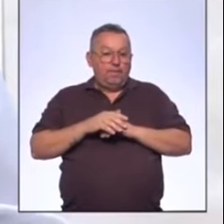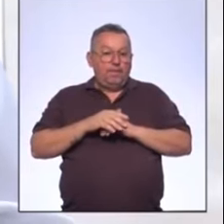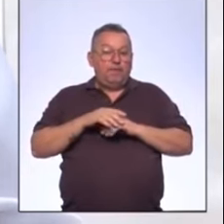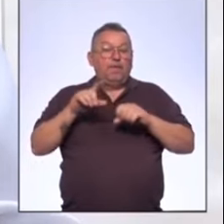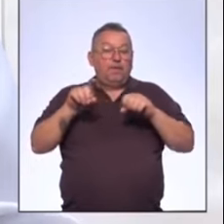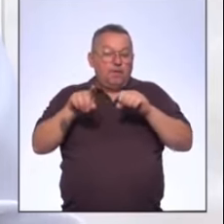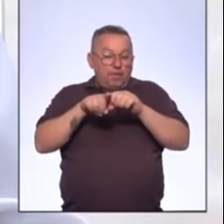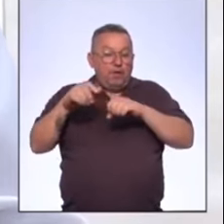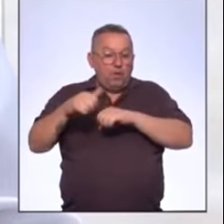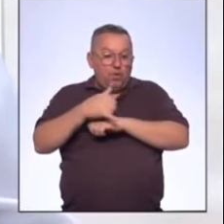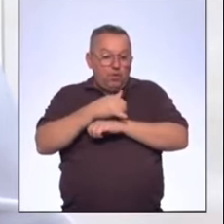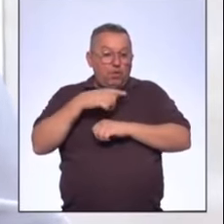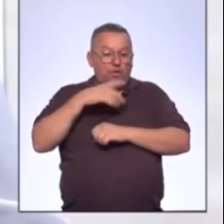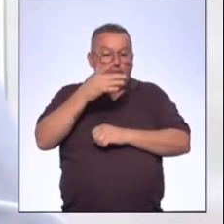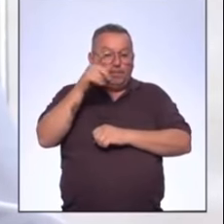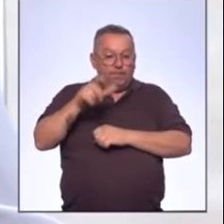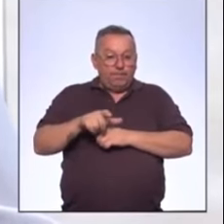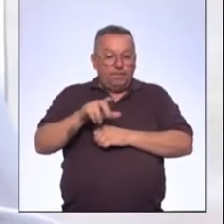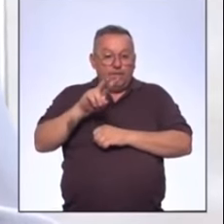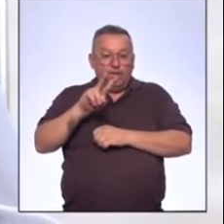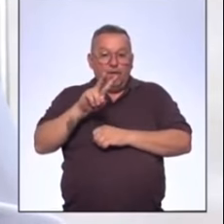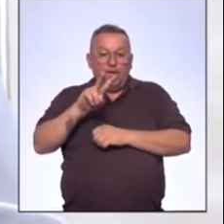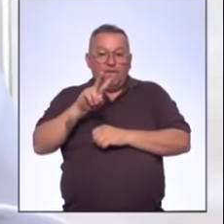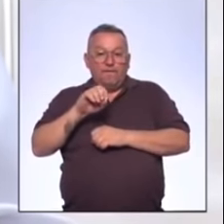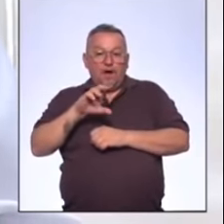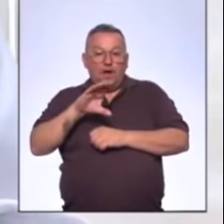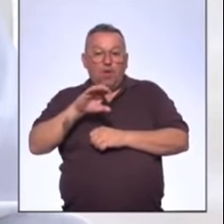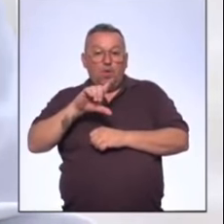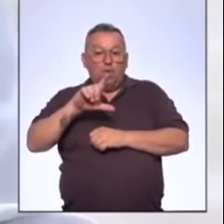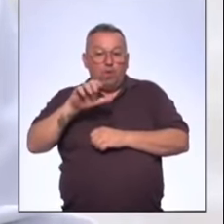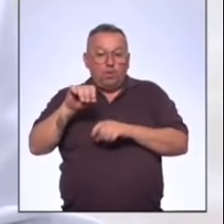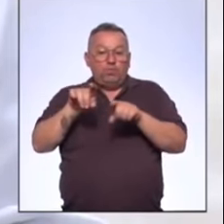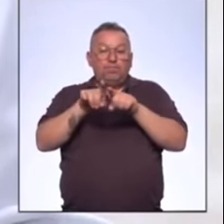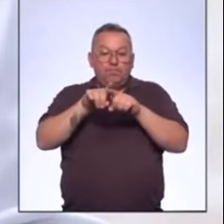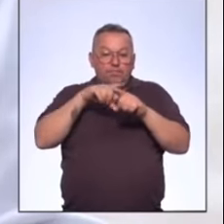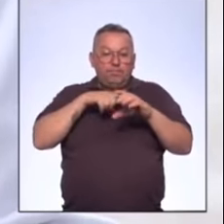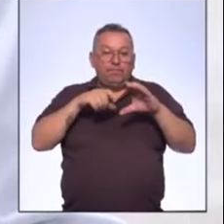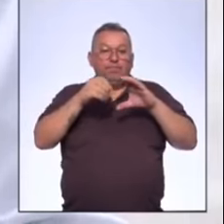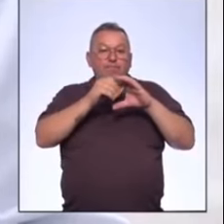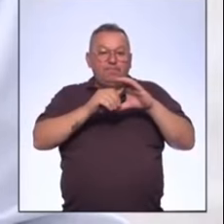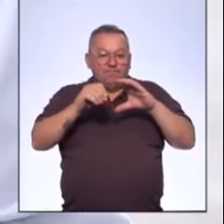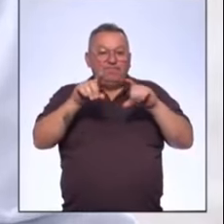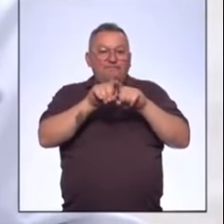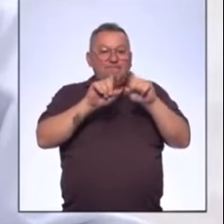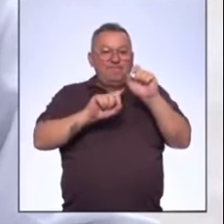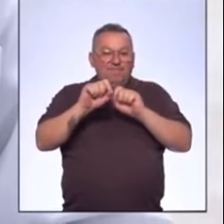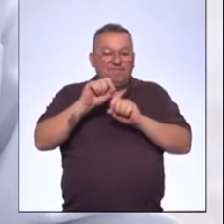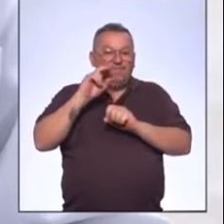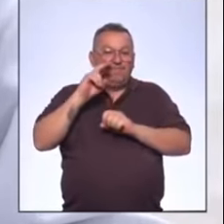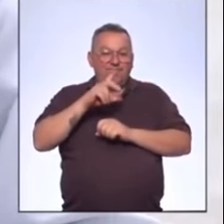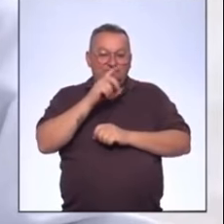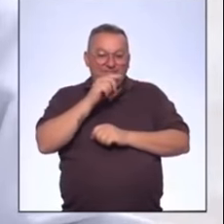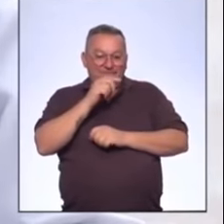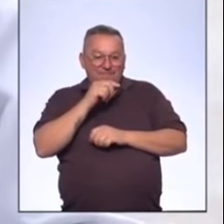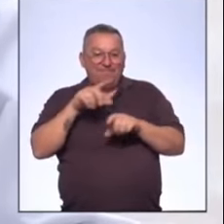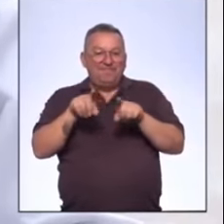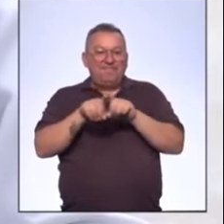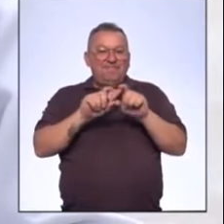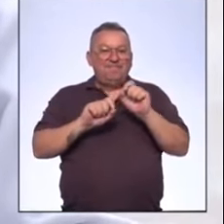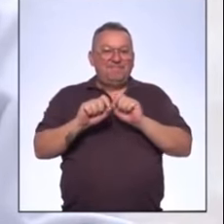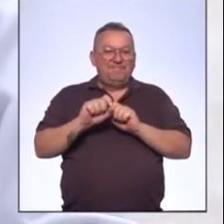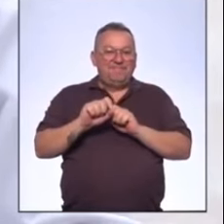gordura. Eu vou ter um cara chamado vacúolo aqui dentro, né, o vacúolo pulsátil, que vai puxar a água. Ele vai